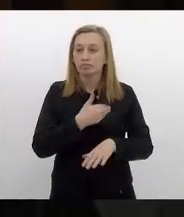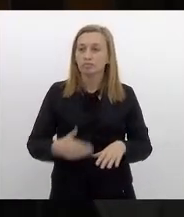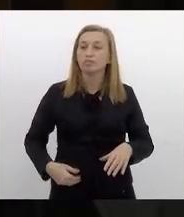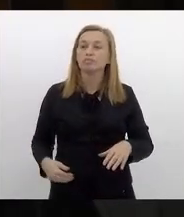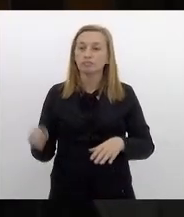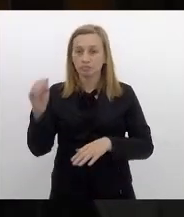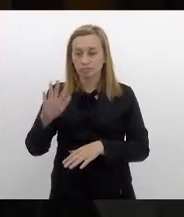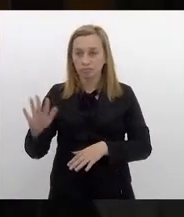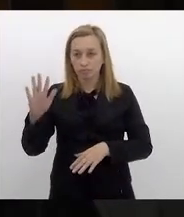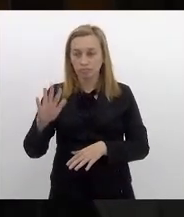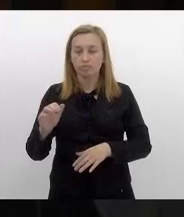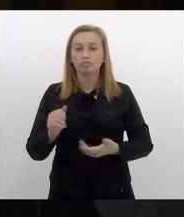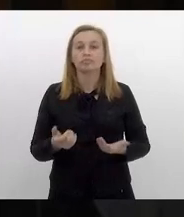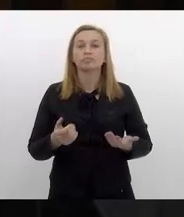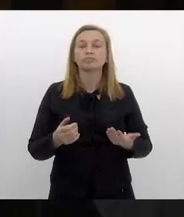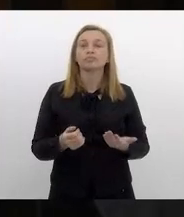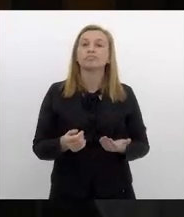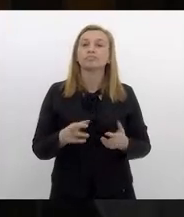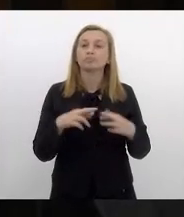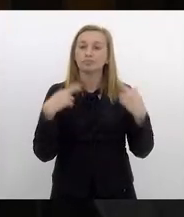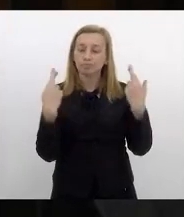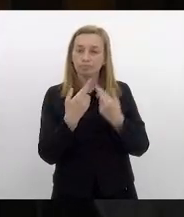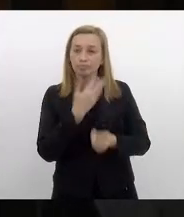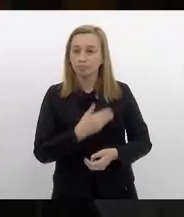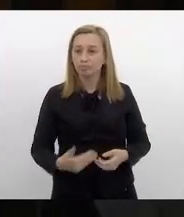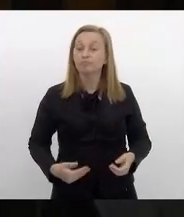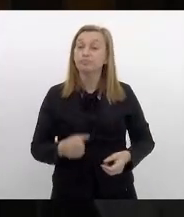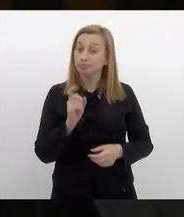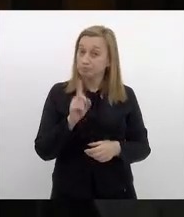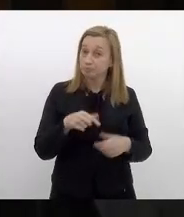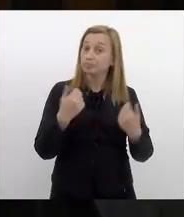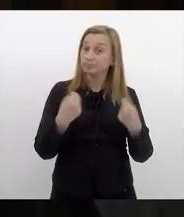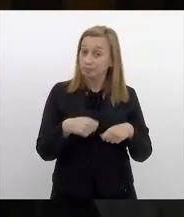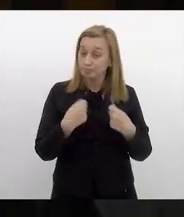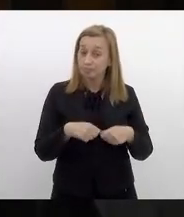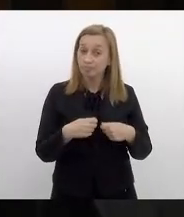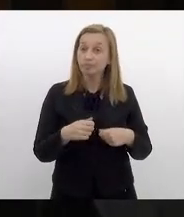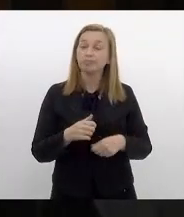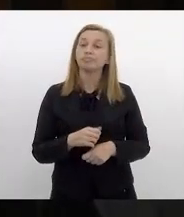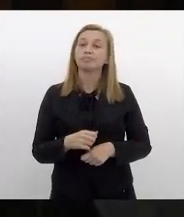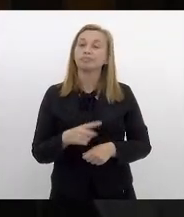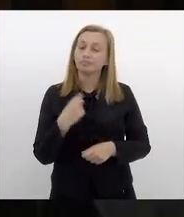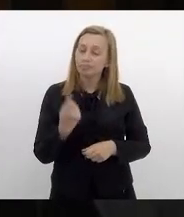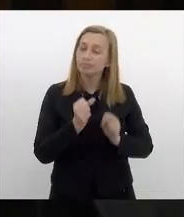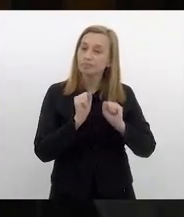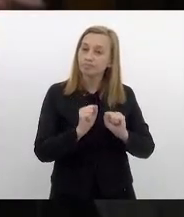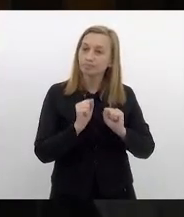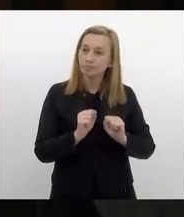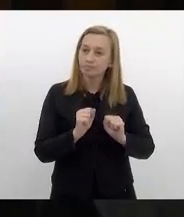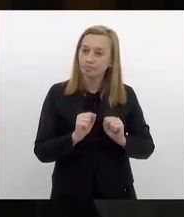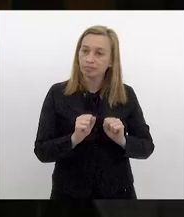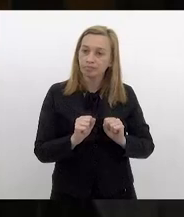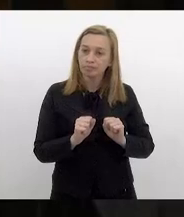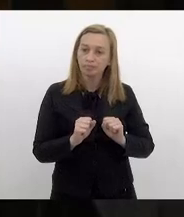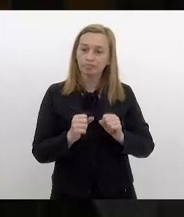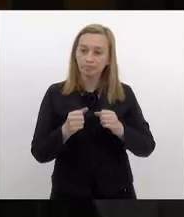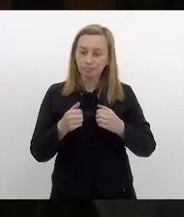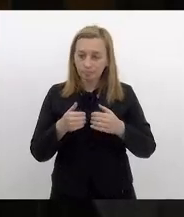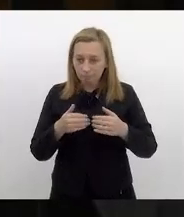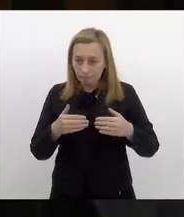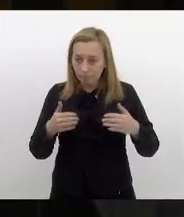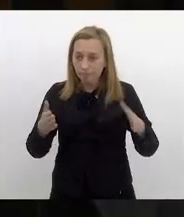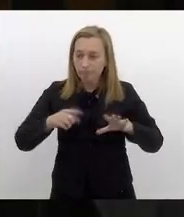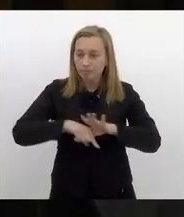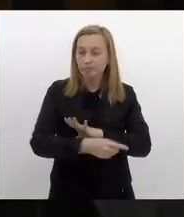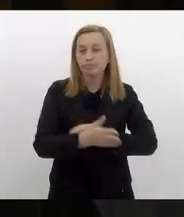geral. Então, as rodadas de audiências públicas são necessárias e indispensáveis para que a gente possa abrir mais essa cortina e